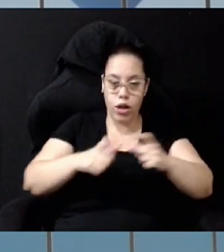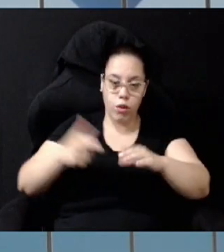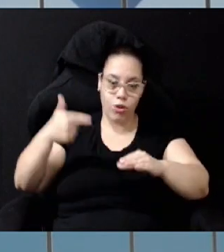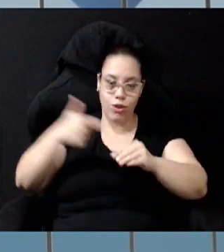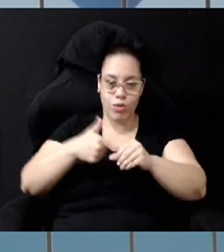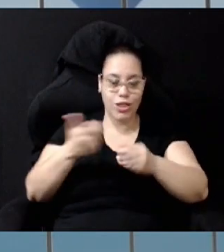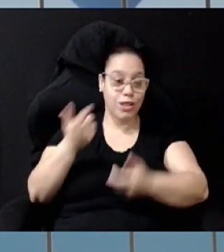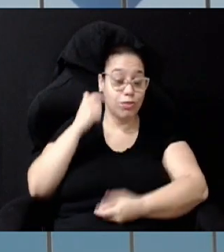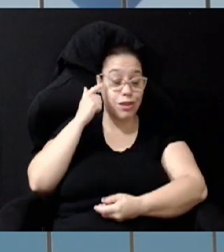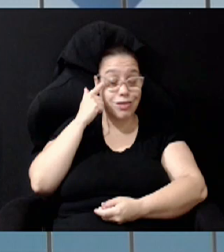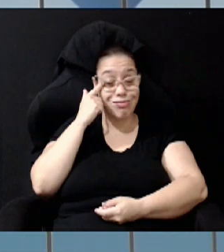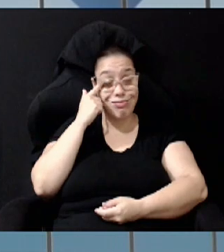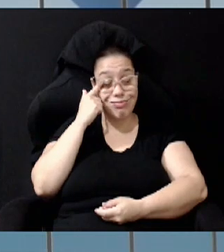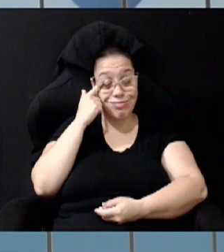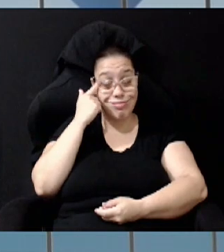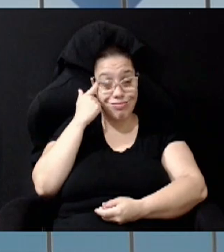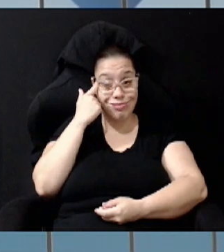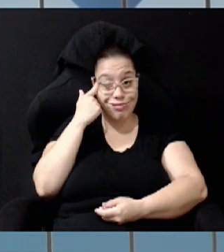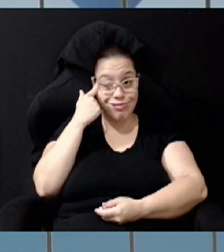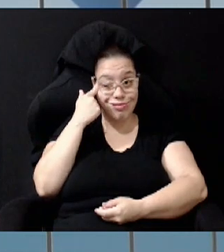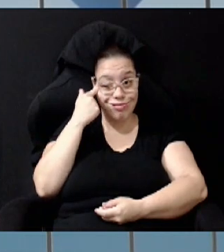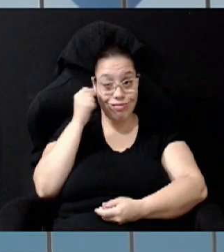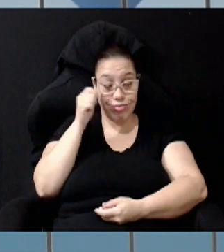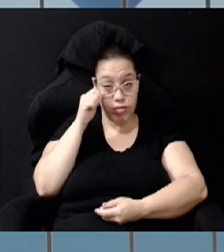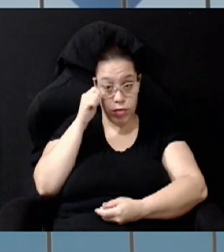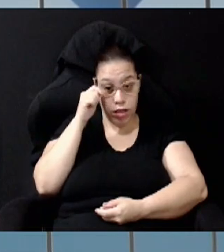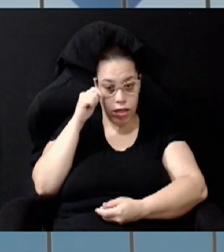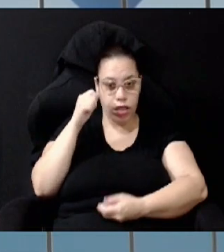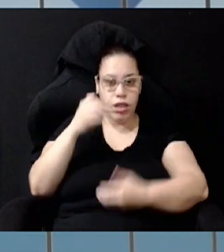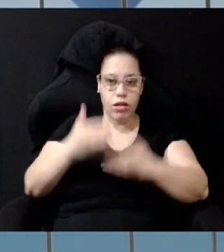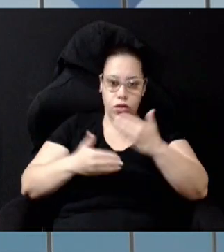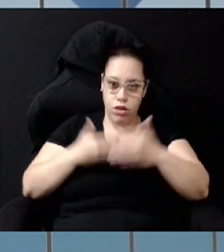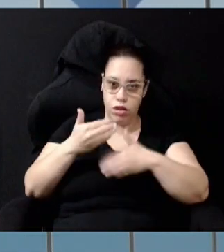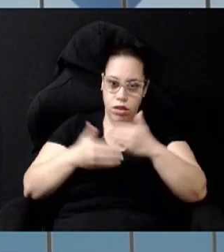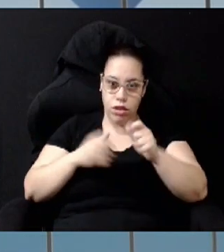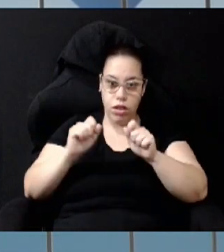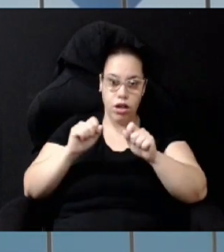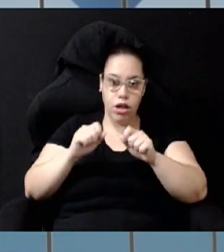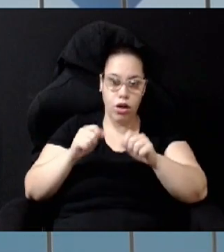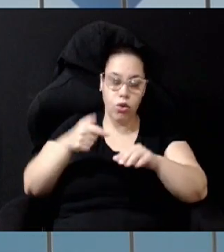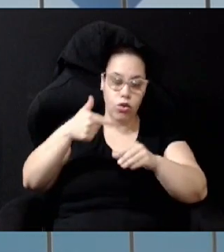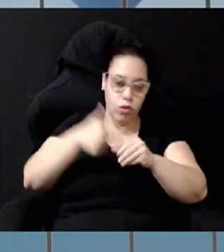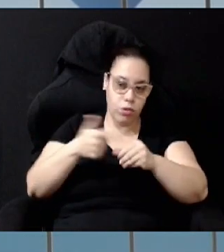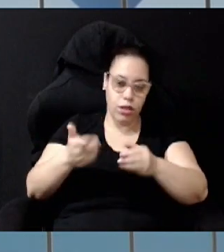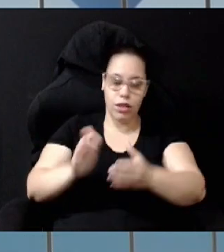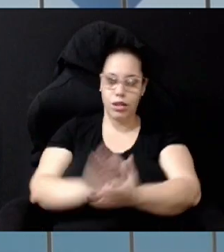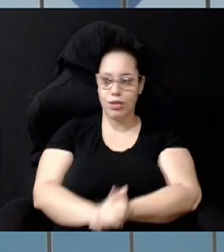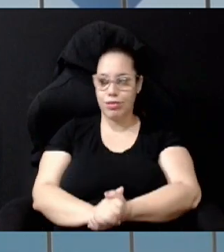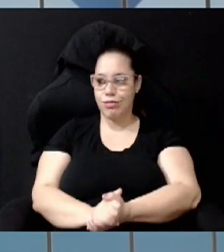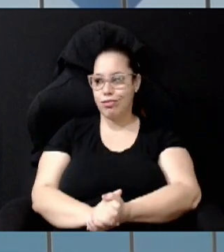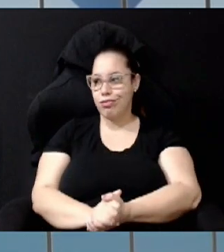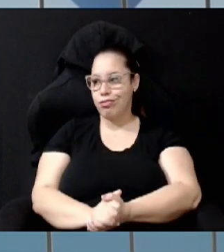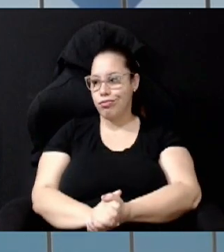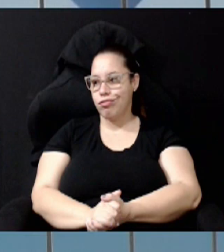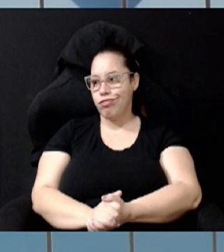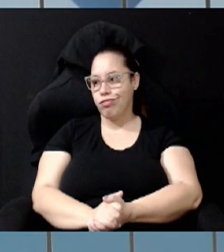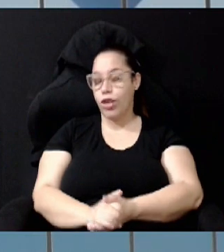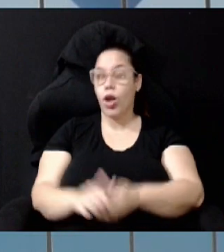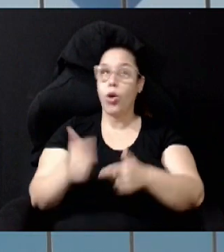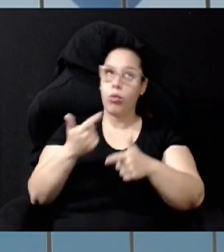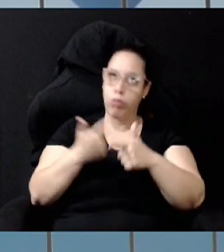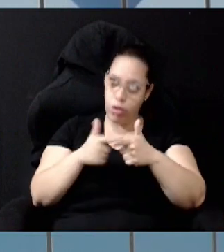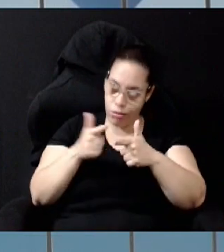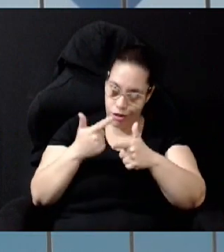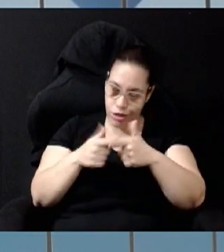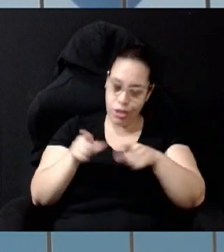se você não tem uma fonte que você gere, aonde que eu vou abastecer? Então, isso também é um problema. Mas